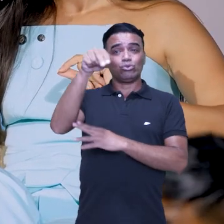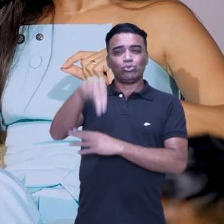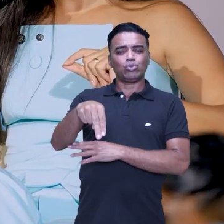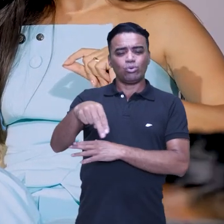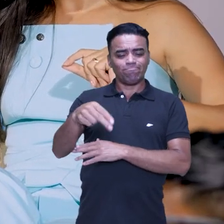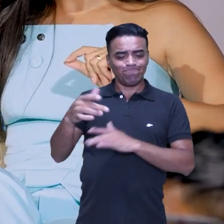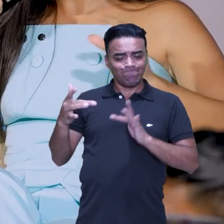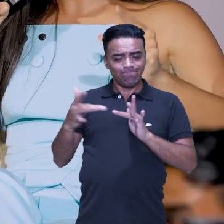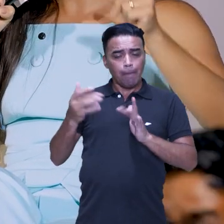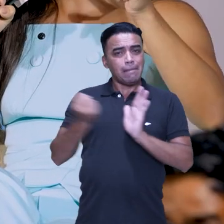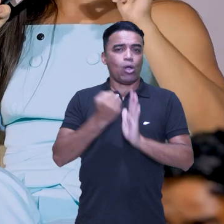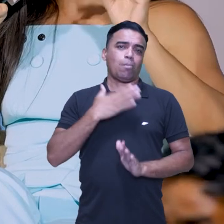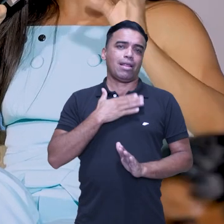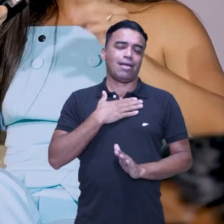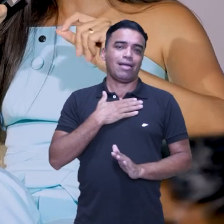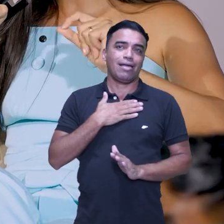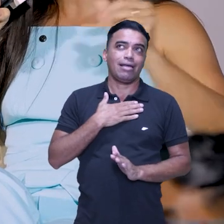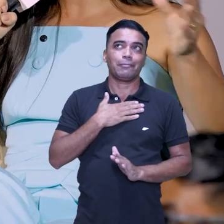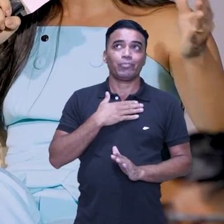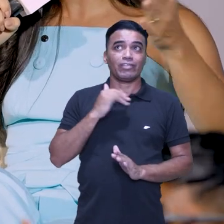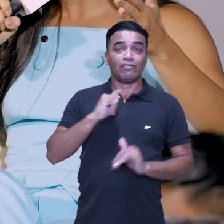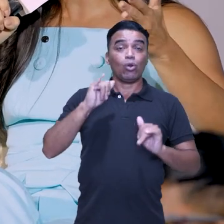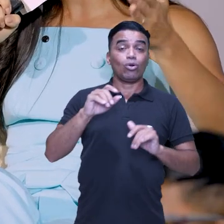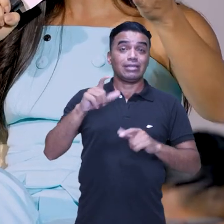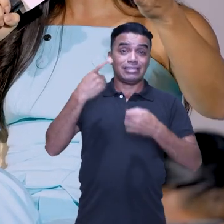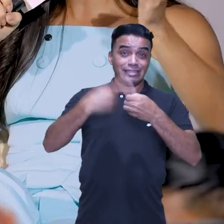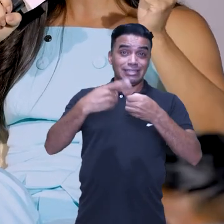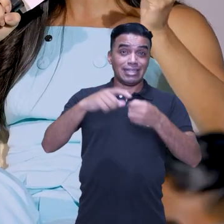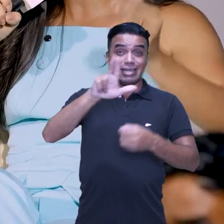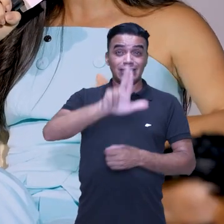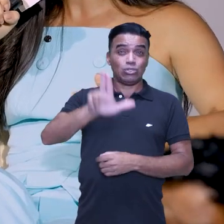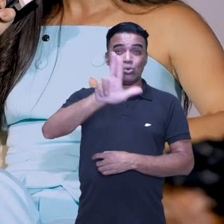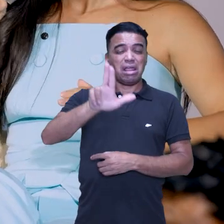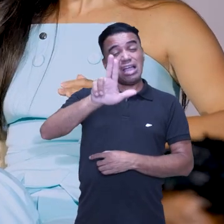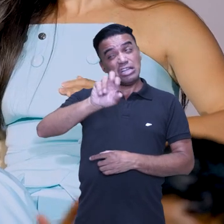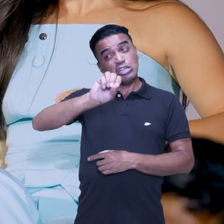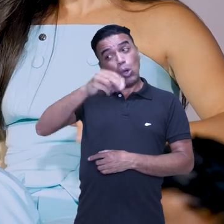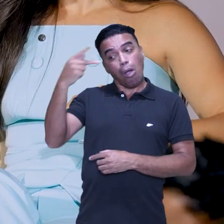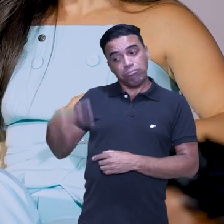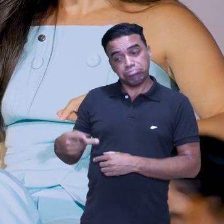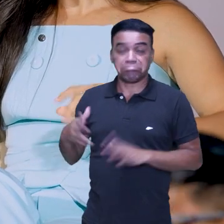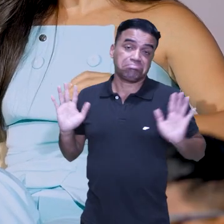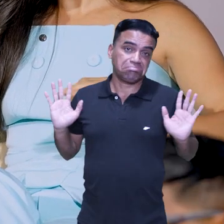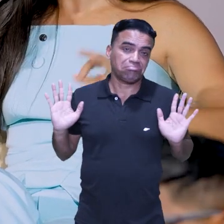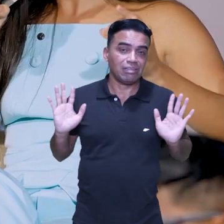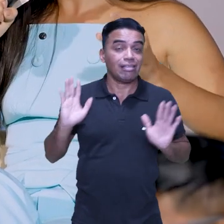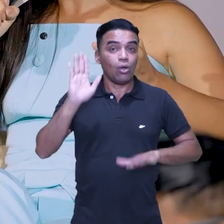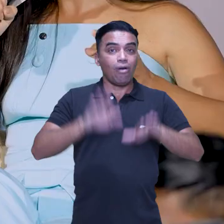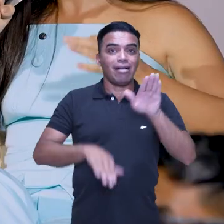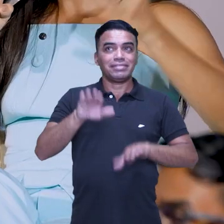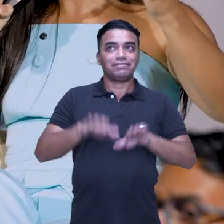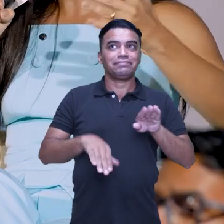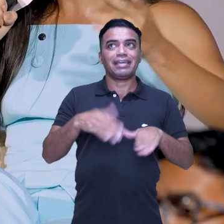muito. Ele disse, salvo engano, quando ele estava em Uberlândia, eu não sei, me perdoe se foi aqui, que às vezes